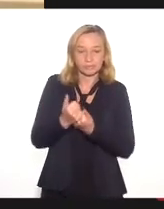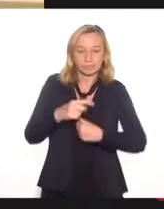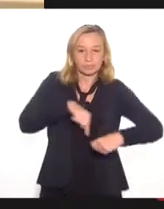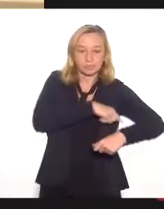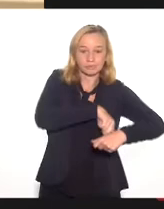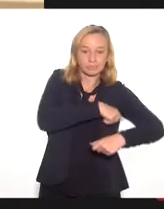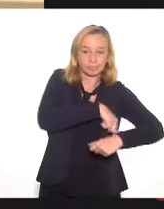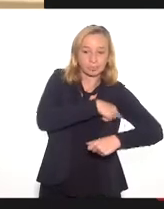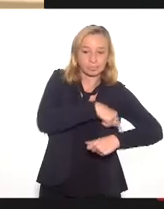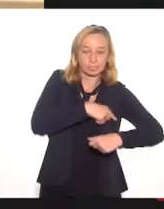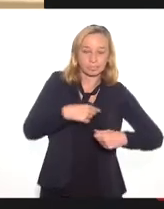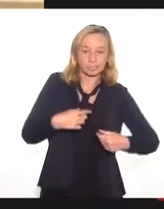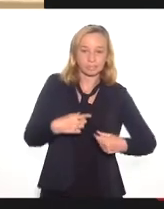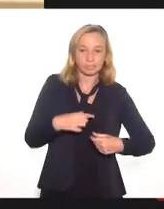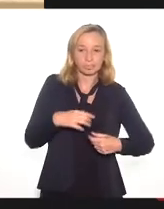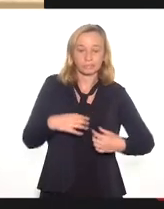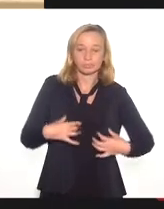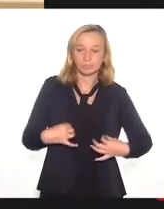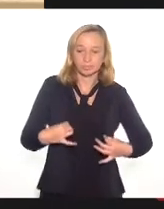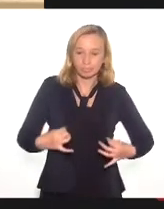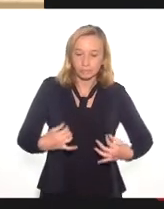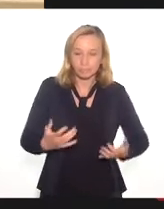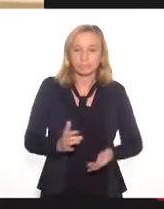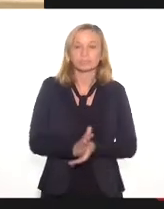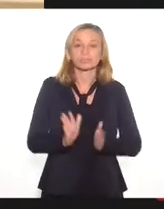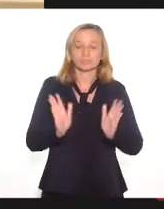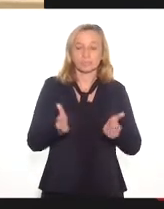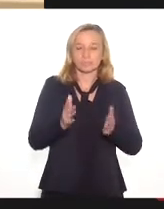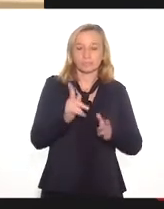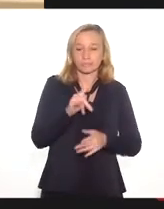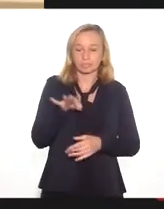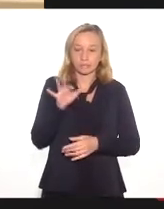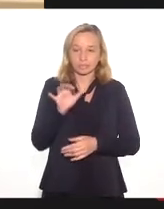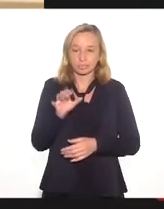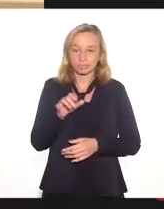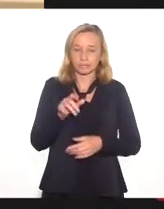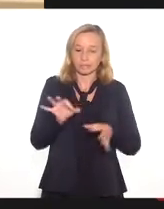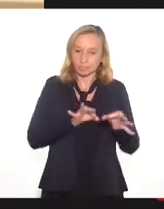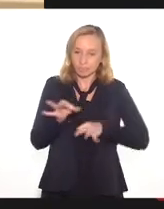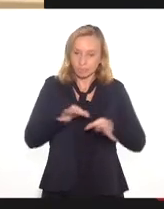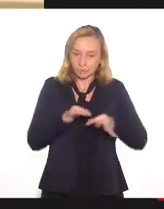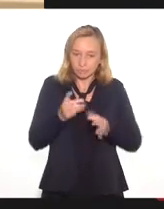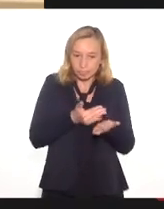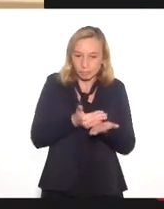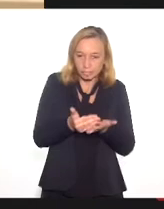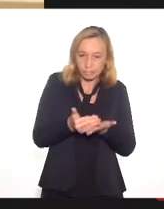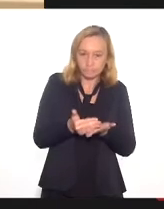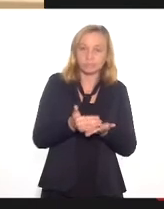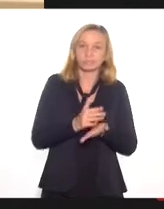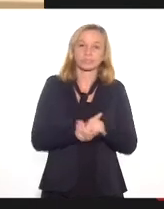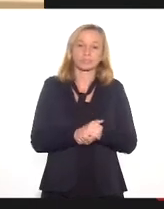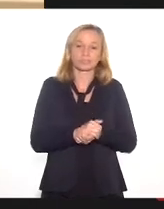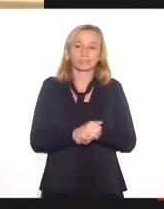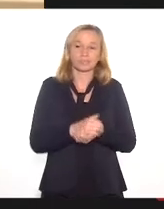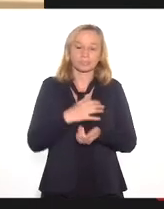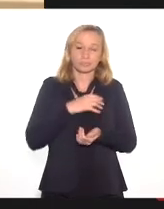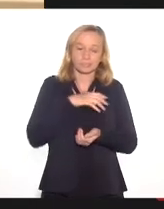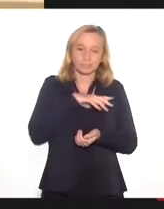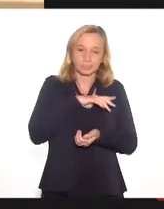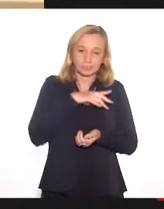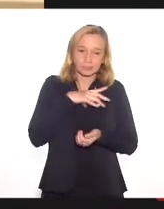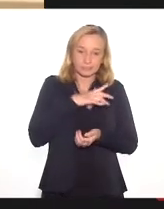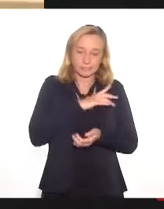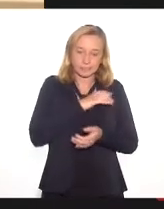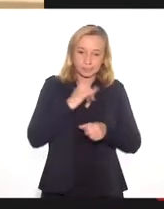comunitárias. Então, um projeto piloto que estamos fazendo, ele será articulado a